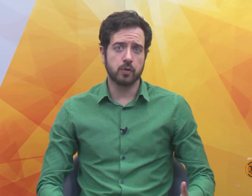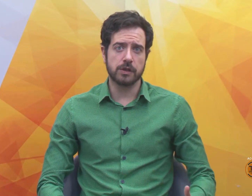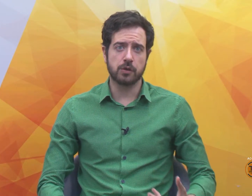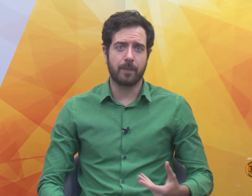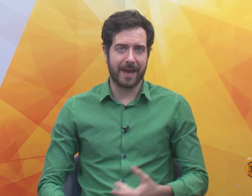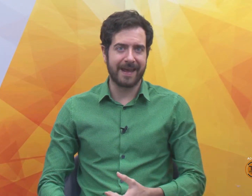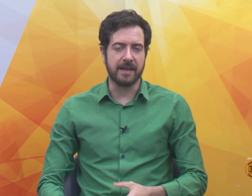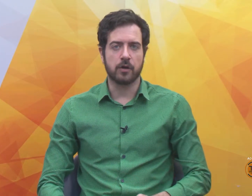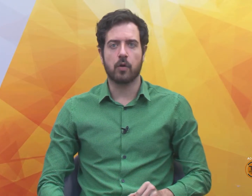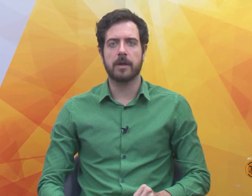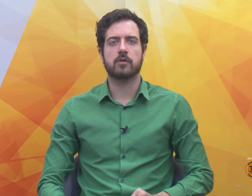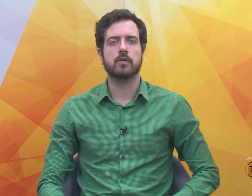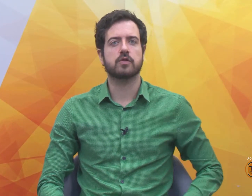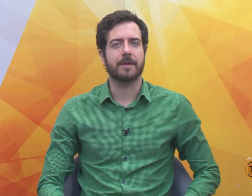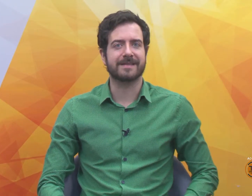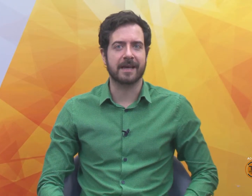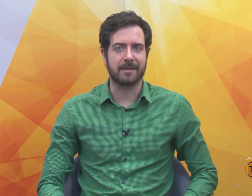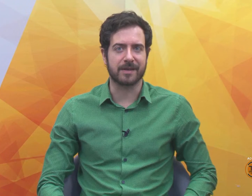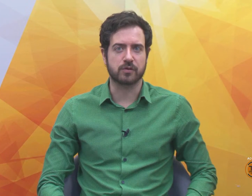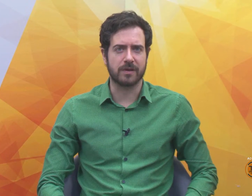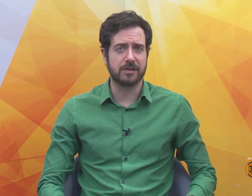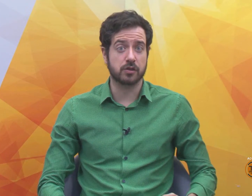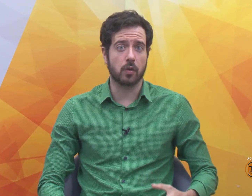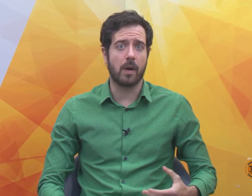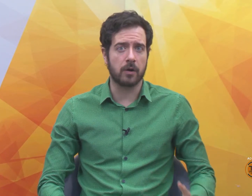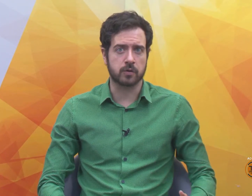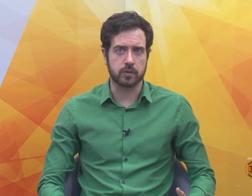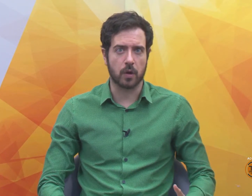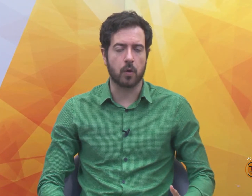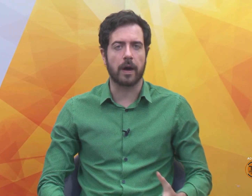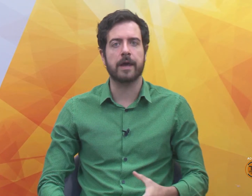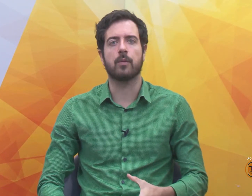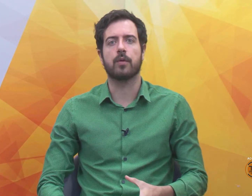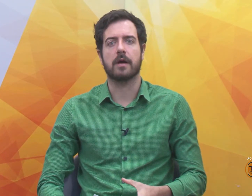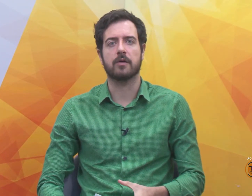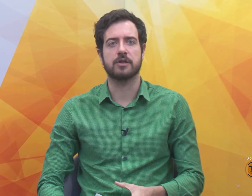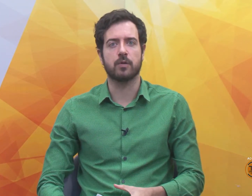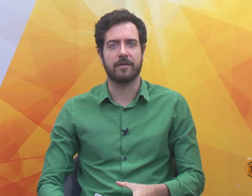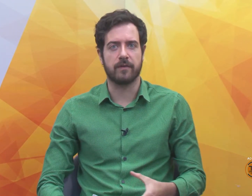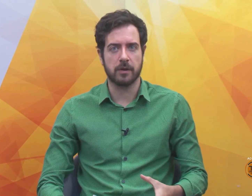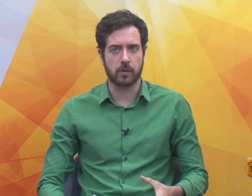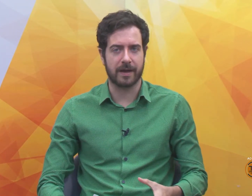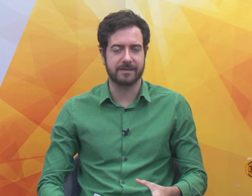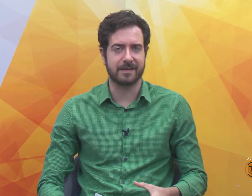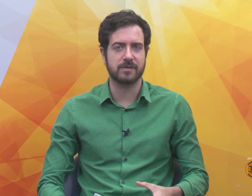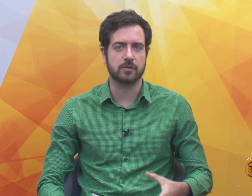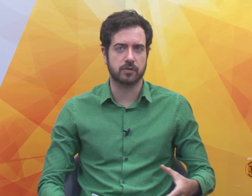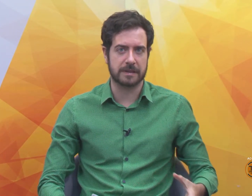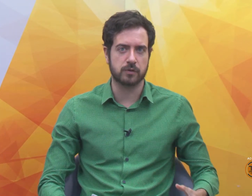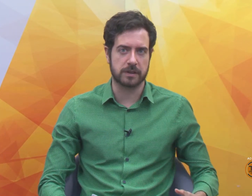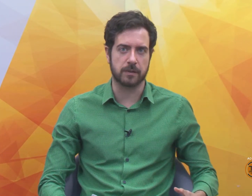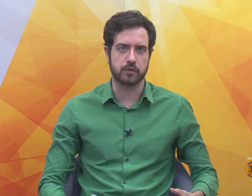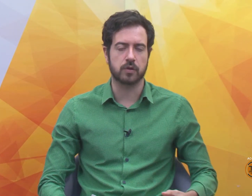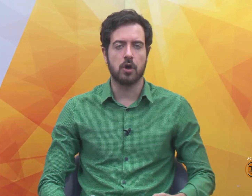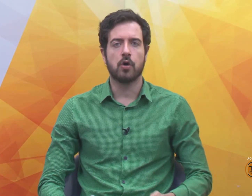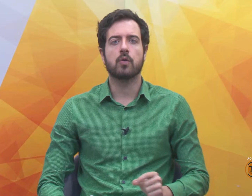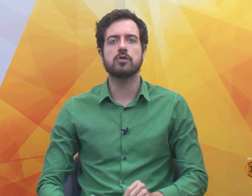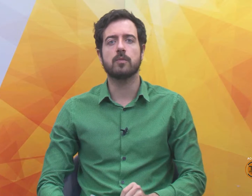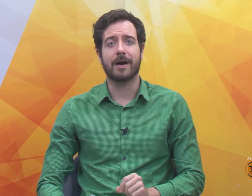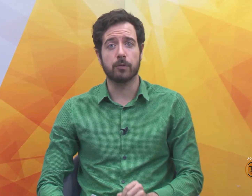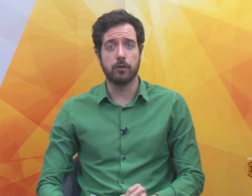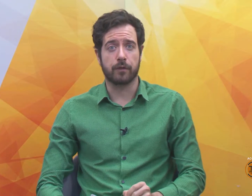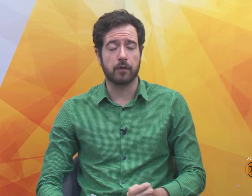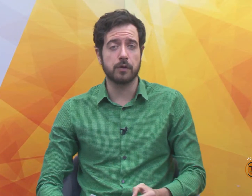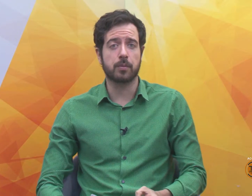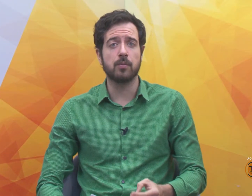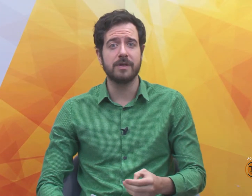O vereador Dude, do PL, comentou sobre as reclamações de som alto que ocorreram por causa de um evento realizado em São José dos Campos,